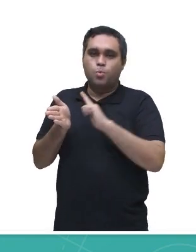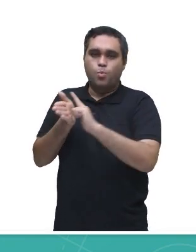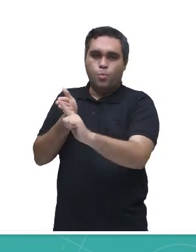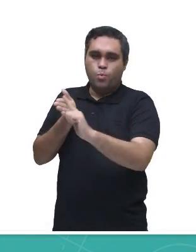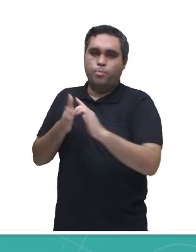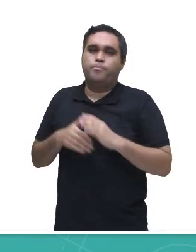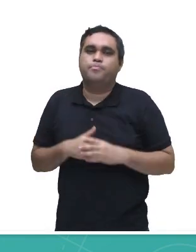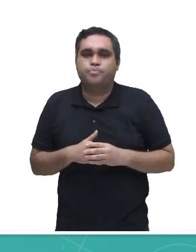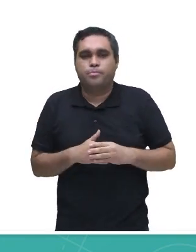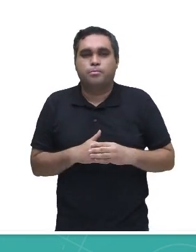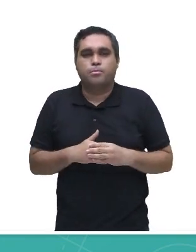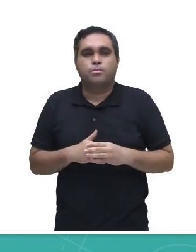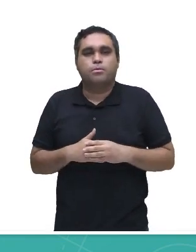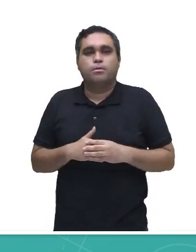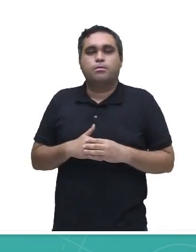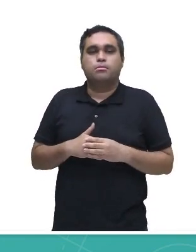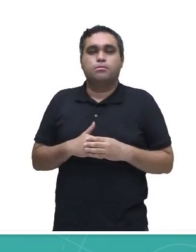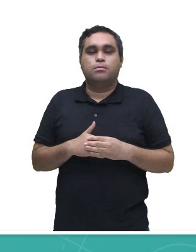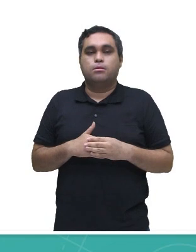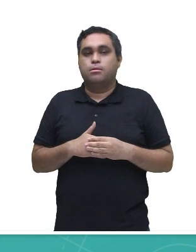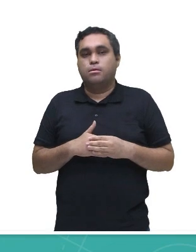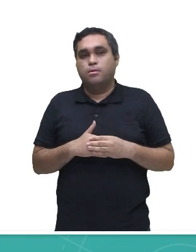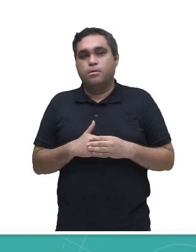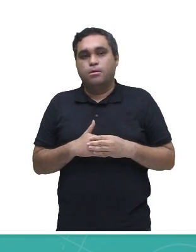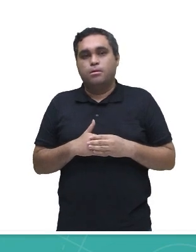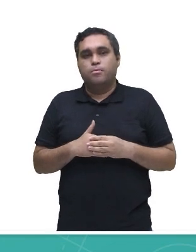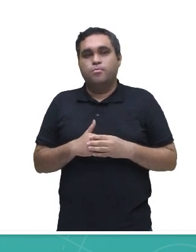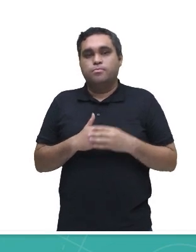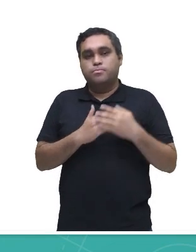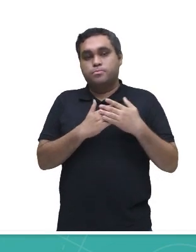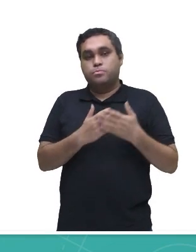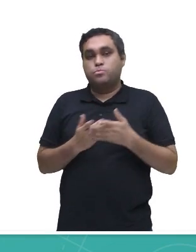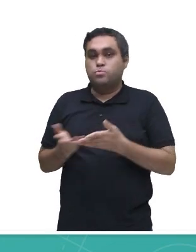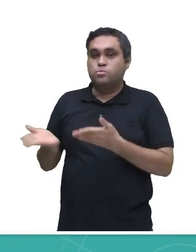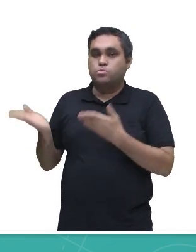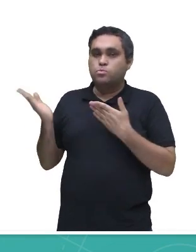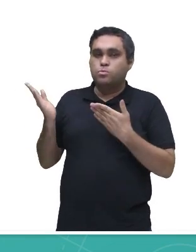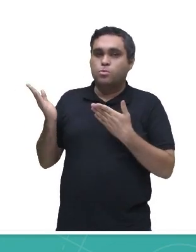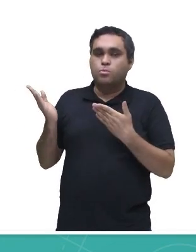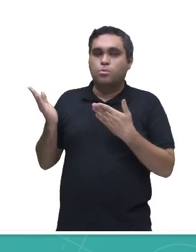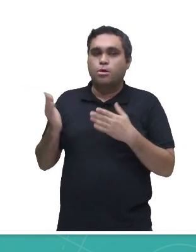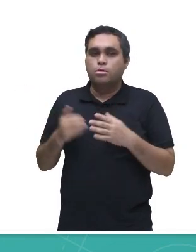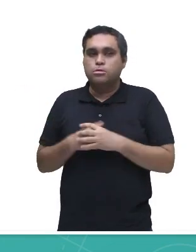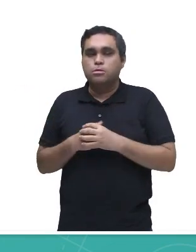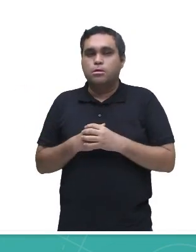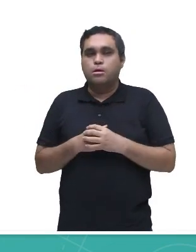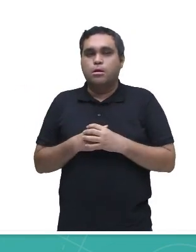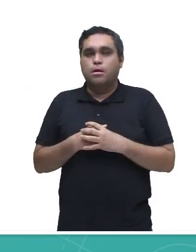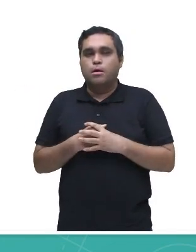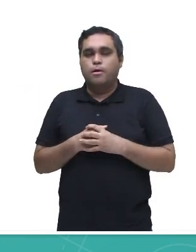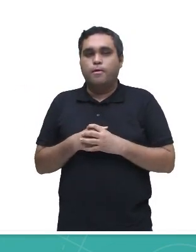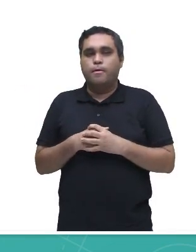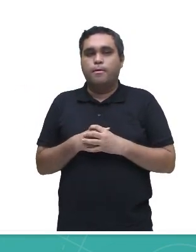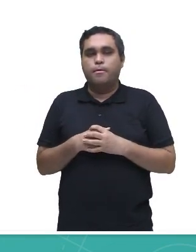bem. A nossa próxima estrutura, a nossa próxima